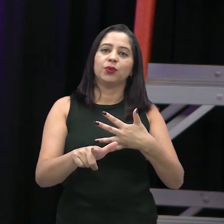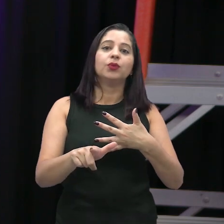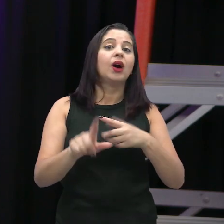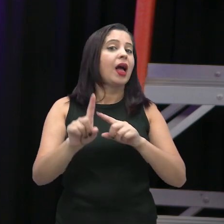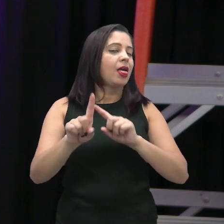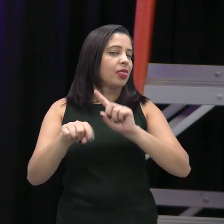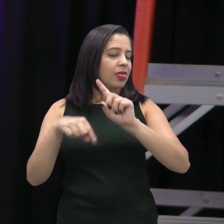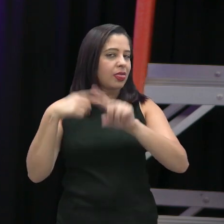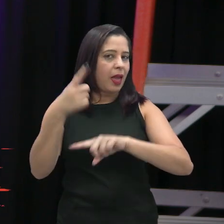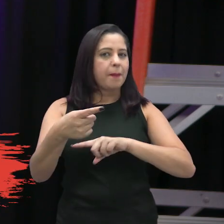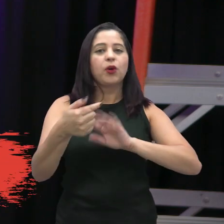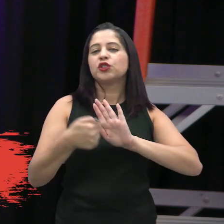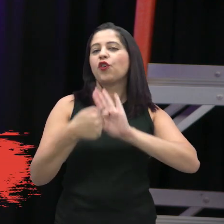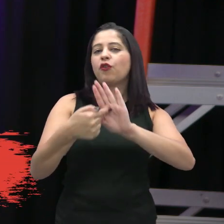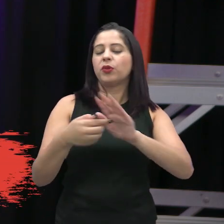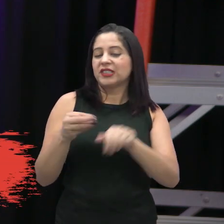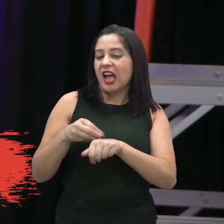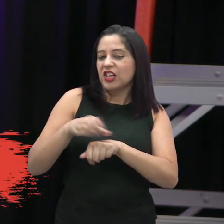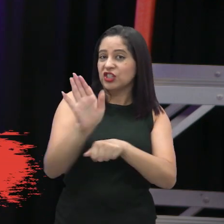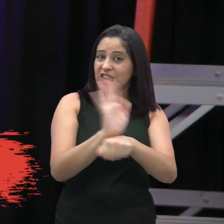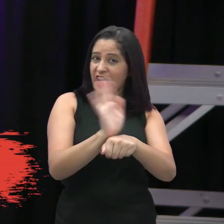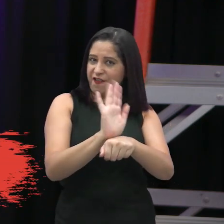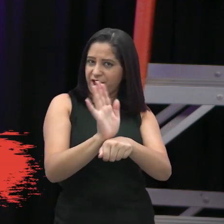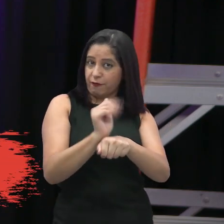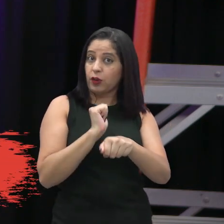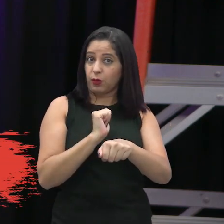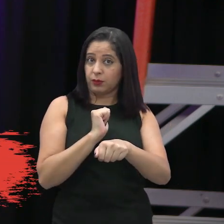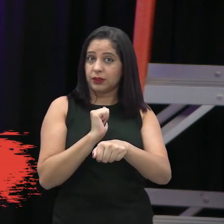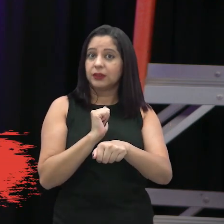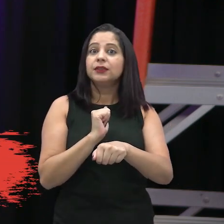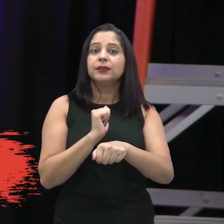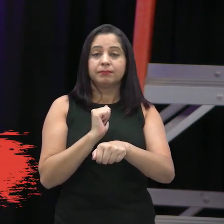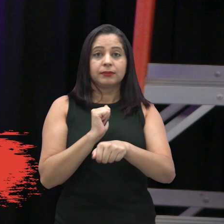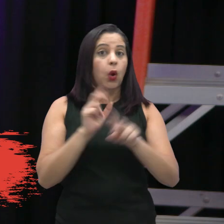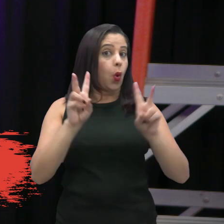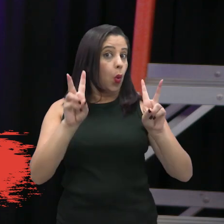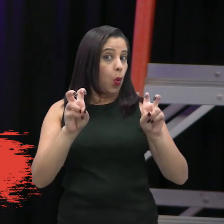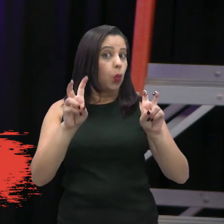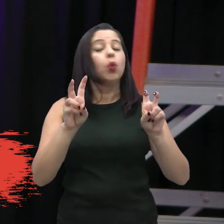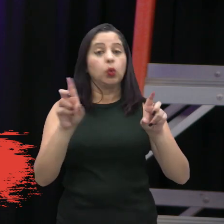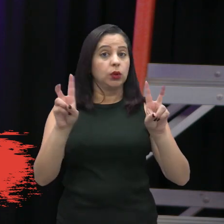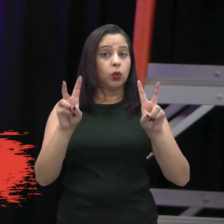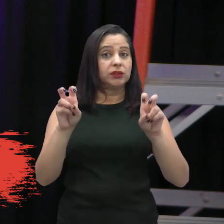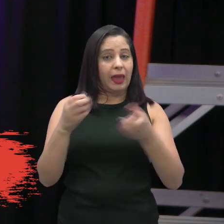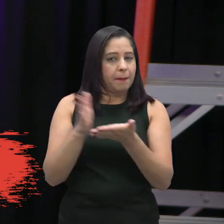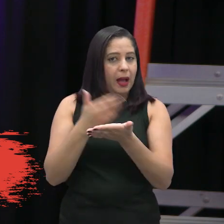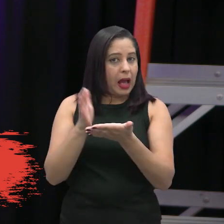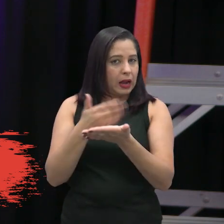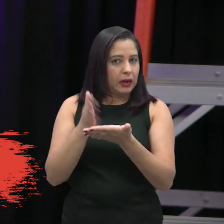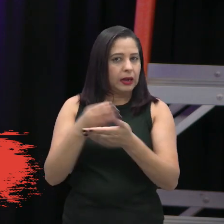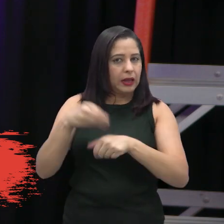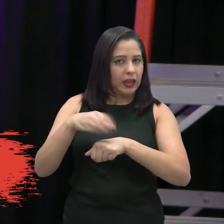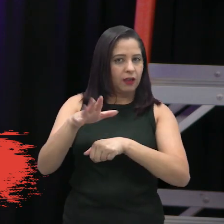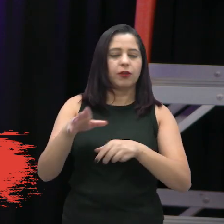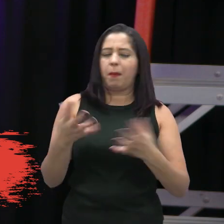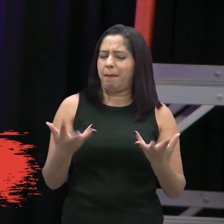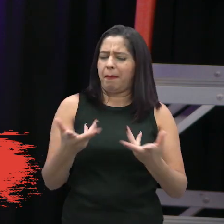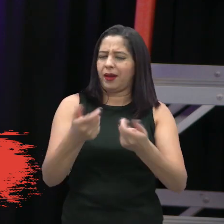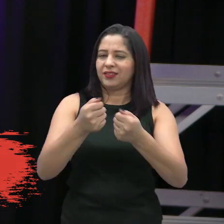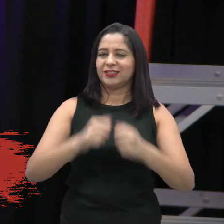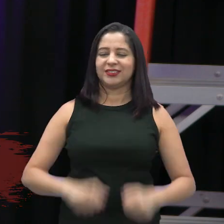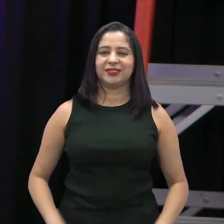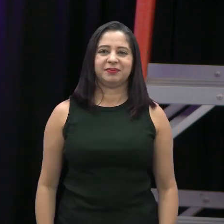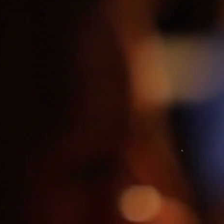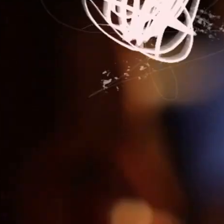não saia daí, viu? Porque logo mais tem Sessão Pipoca com uma ótima dica de filme. E o Tem na Biblioteca, lógico, com